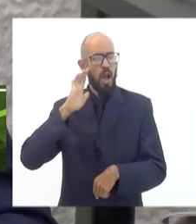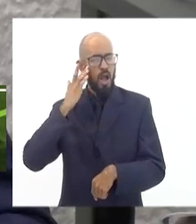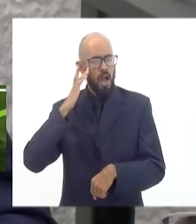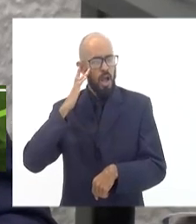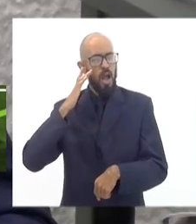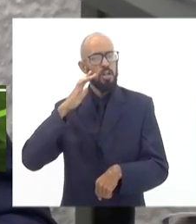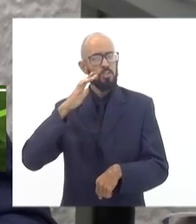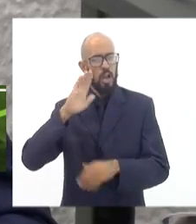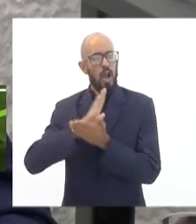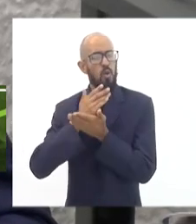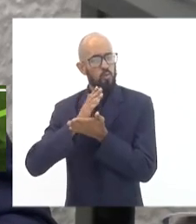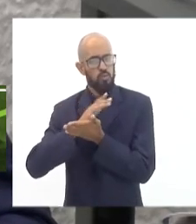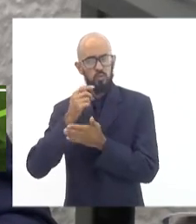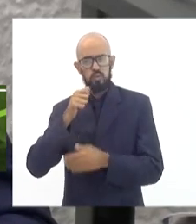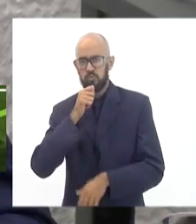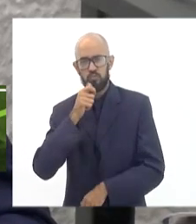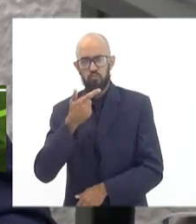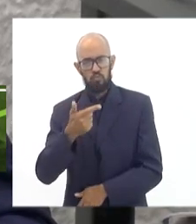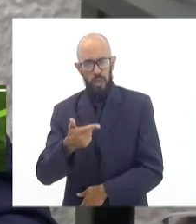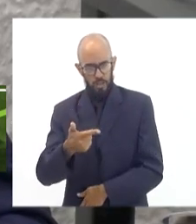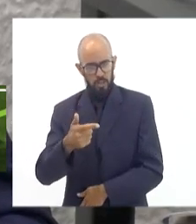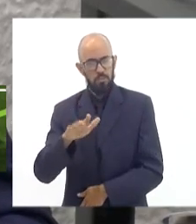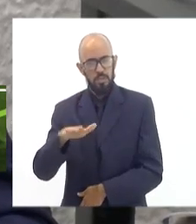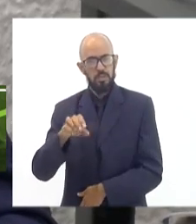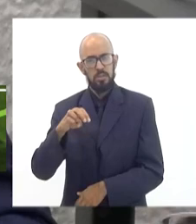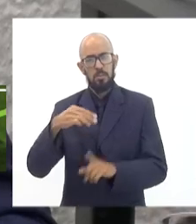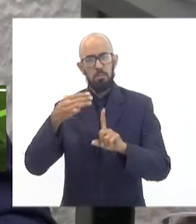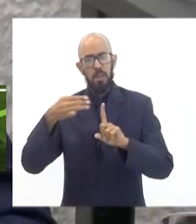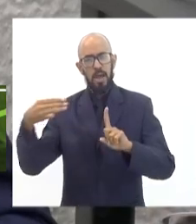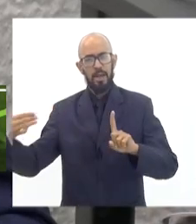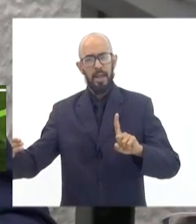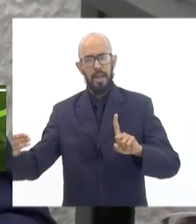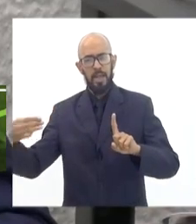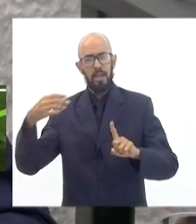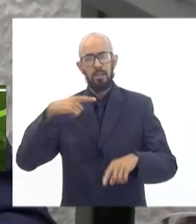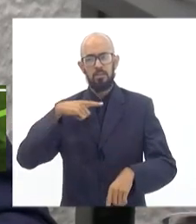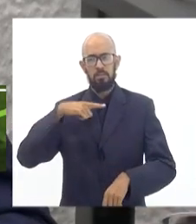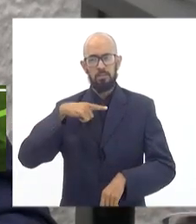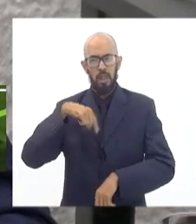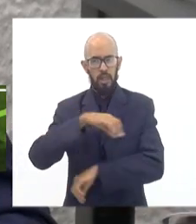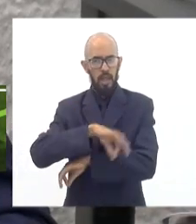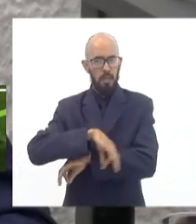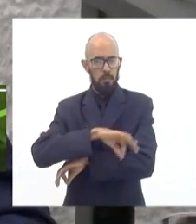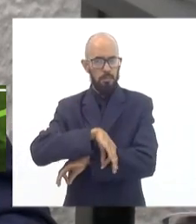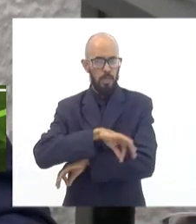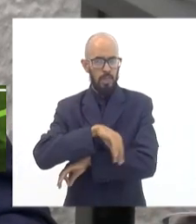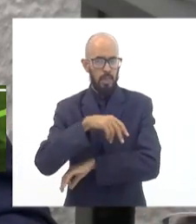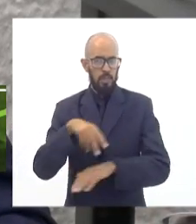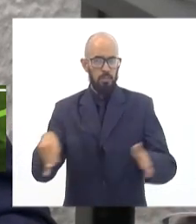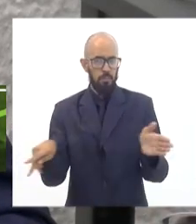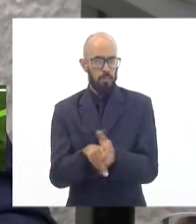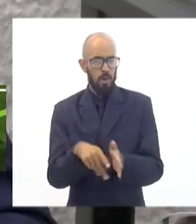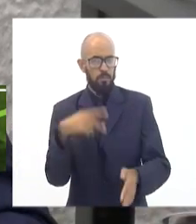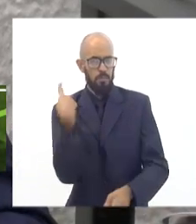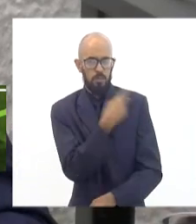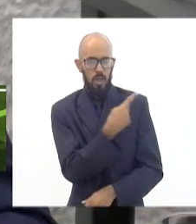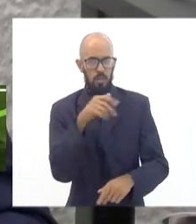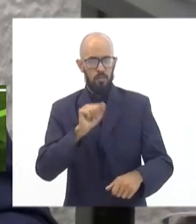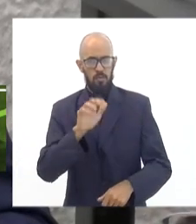tiver um problema de encontrar você chegar na Maré por exemplo arquiteta que tá no programa na régua mora na Maré